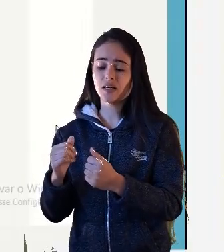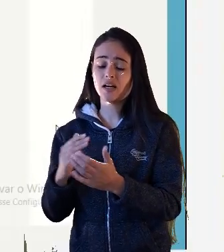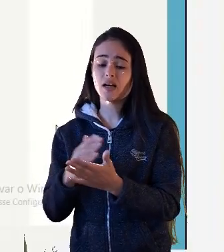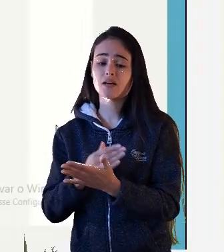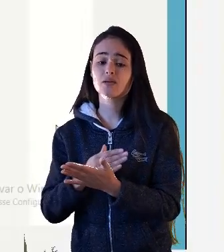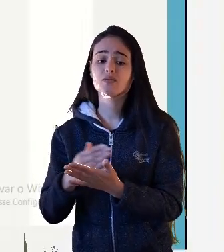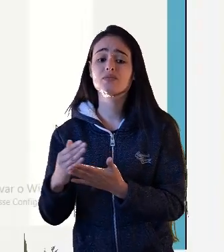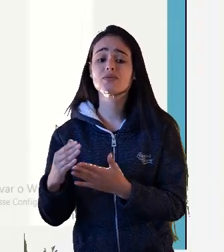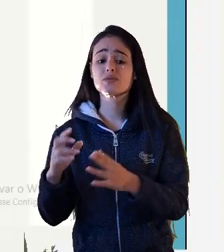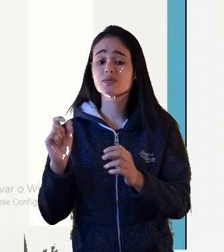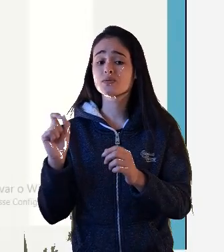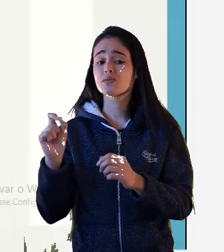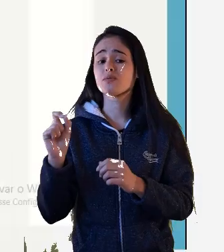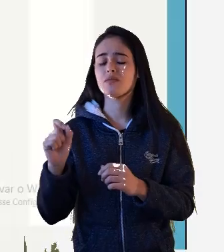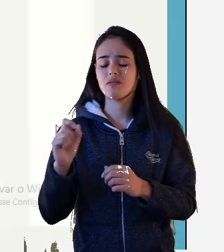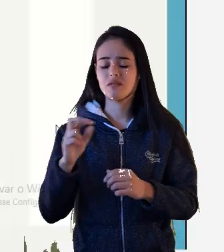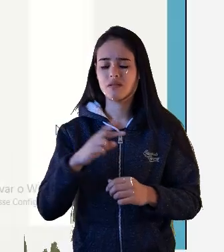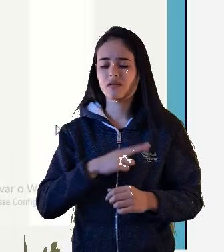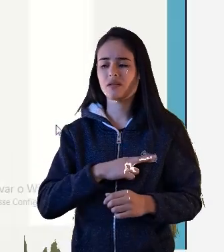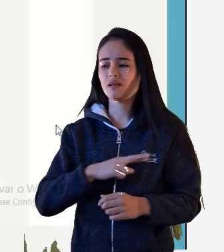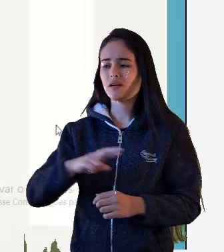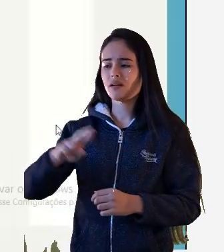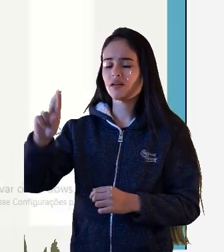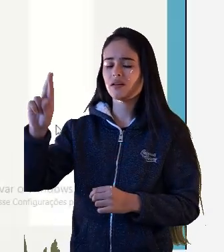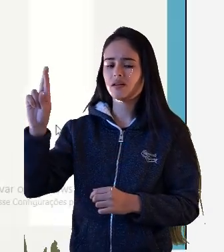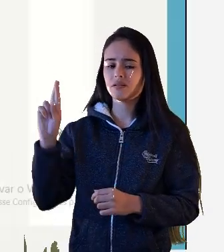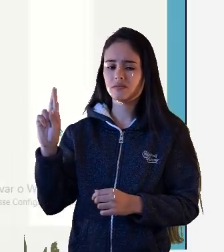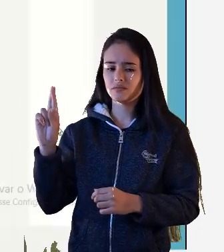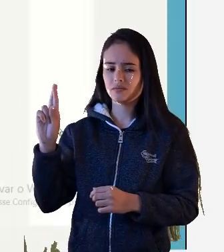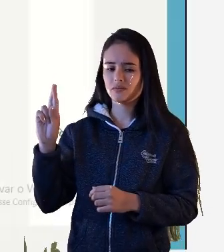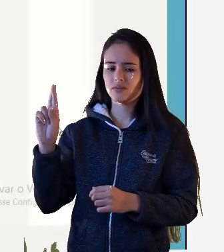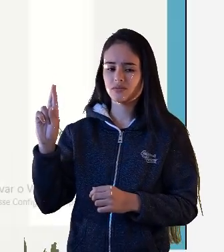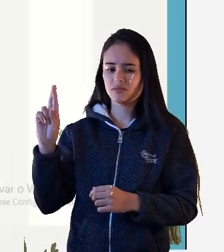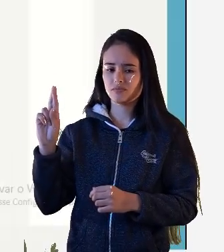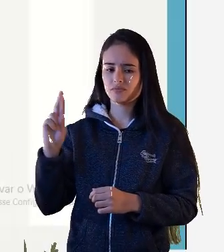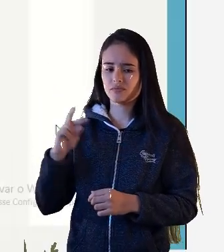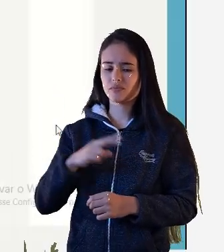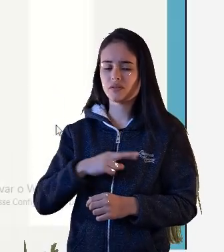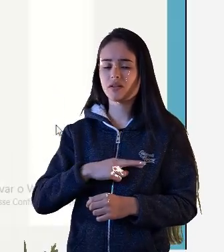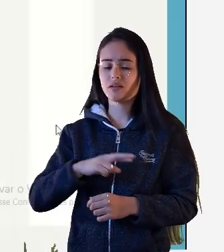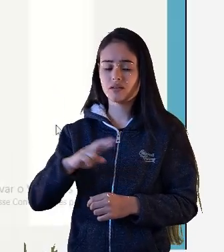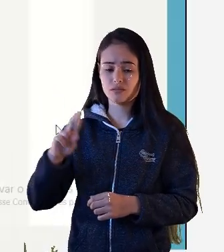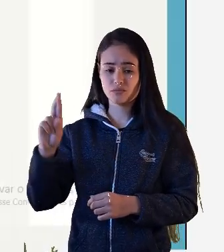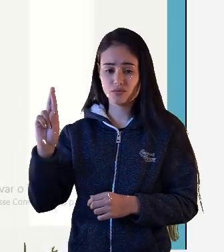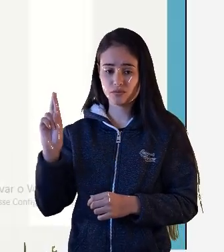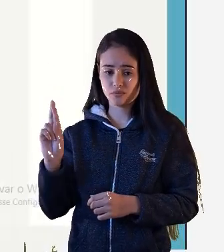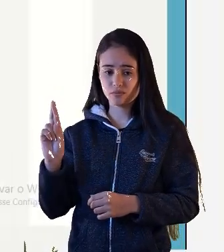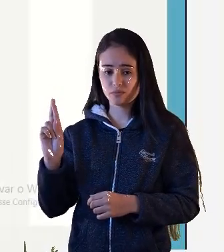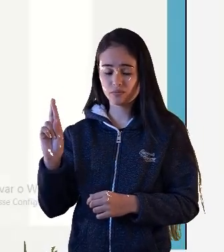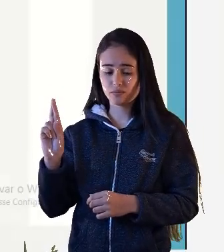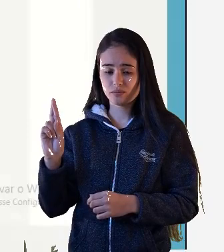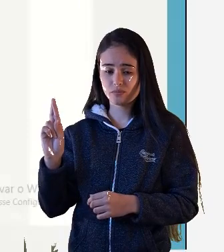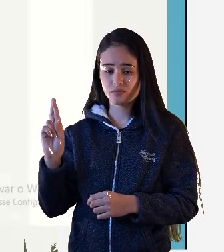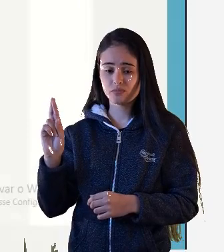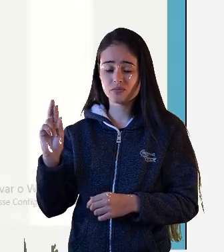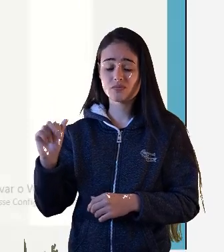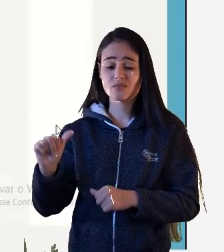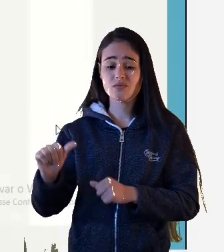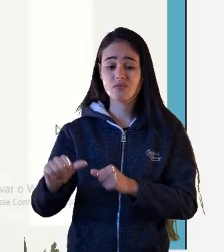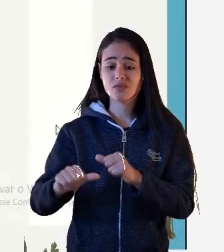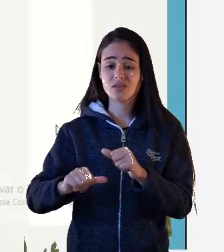uma parte muito grande, né? A gente que acompanha aí os filmes hollywoodianos sabe disso, né? Ali os músicos saem muito das